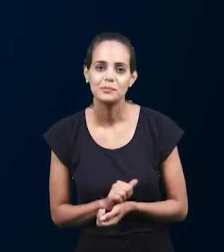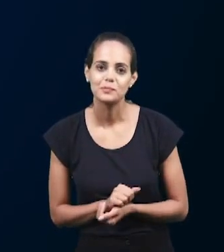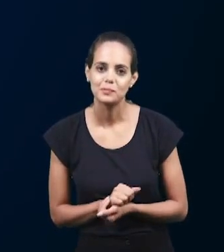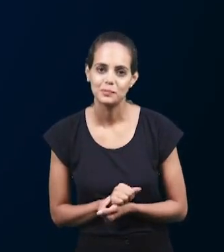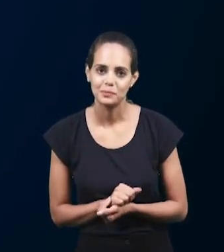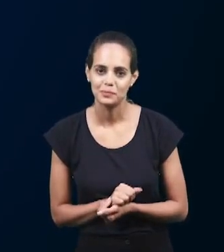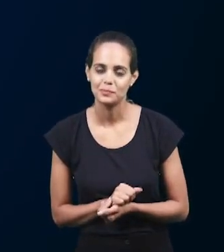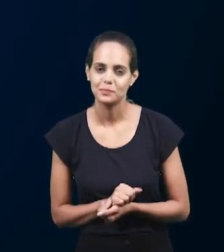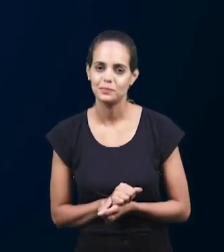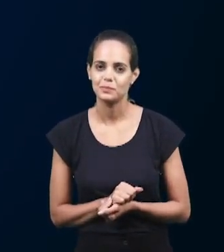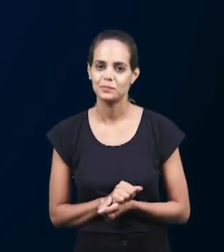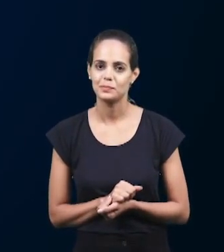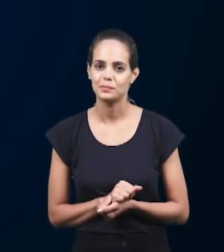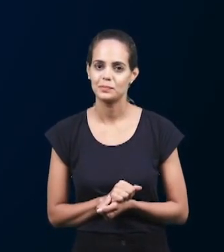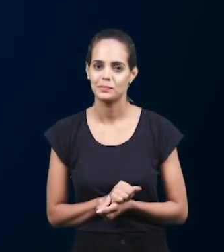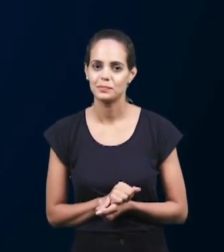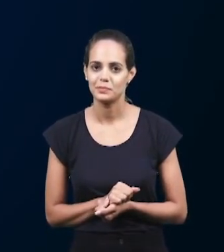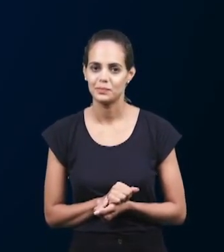que está dizendo que